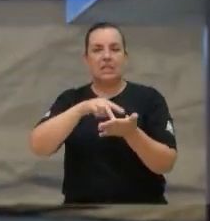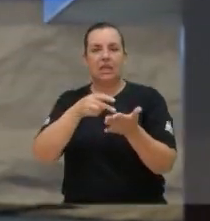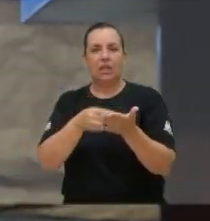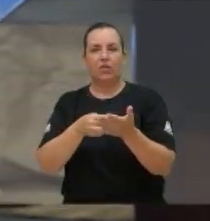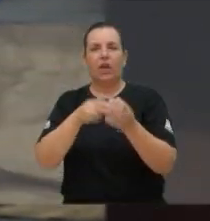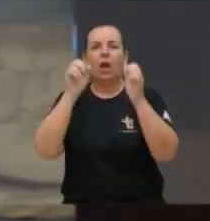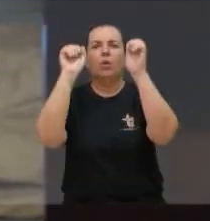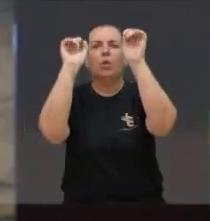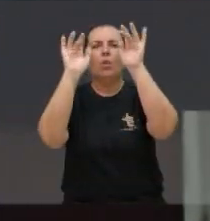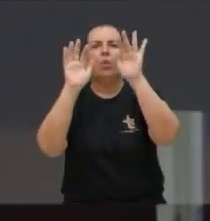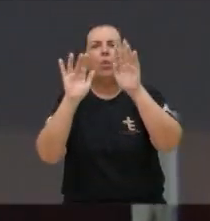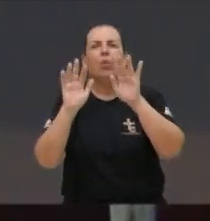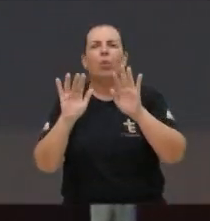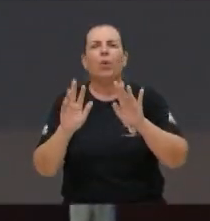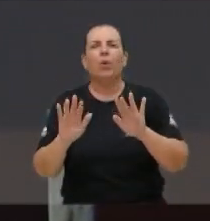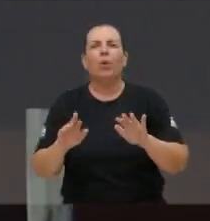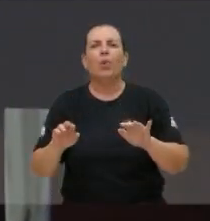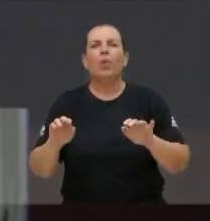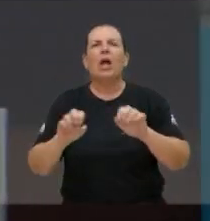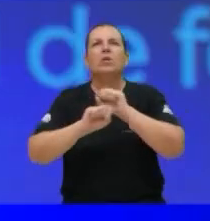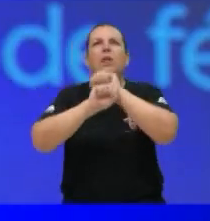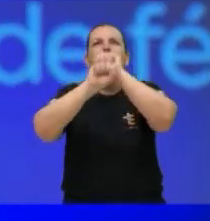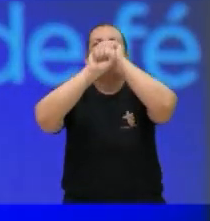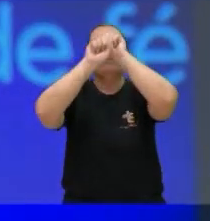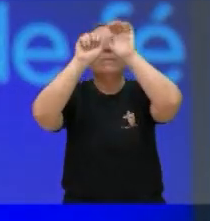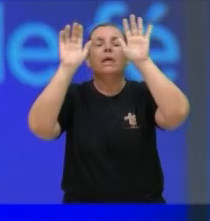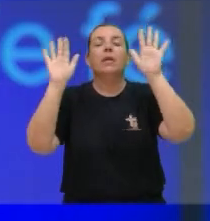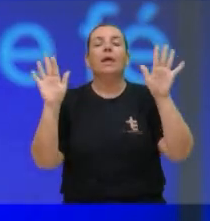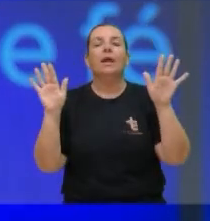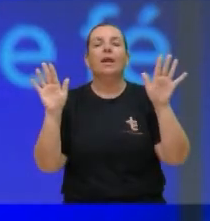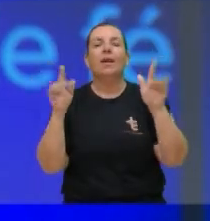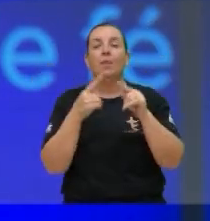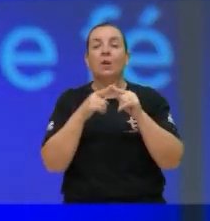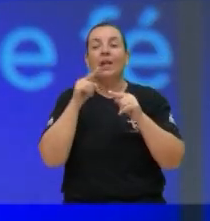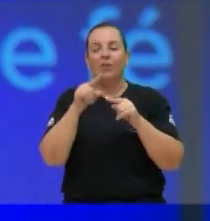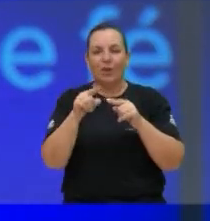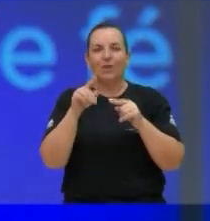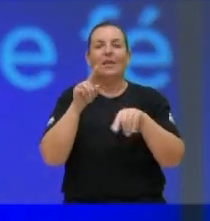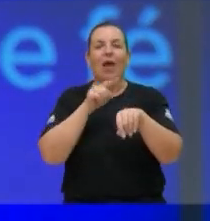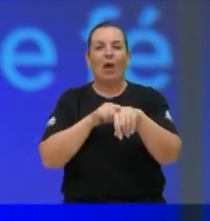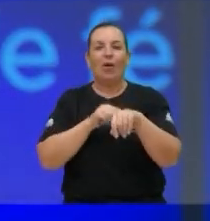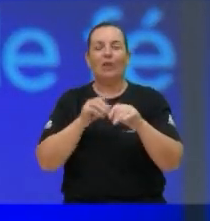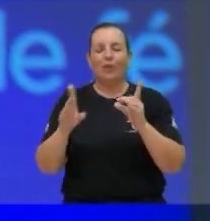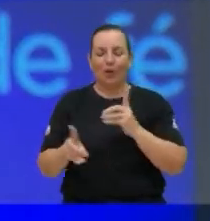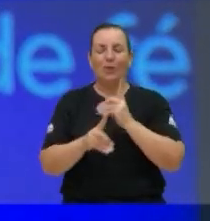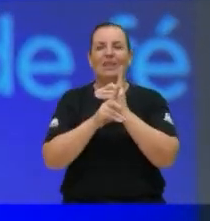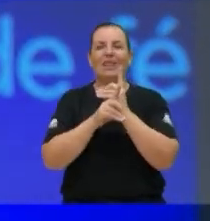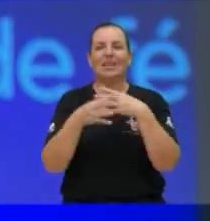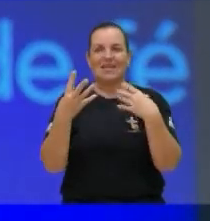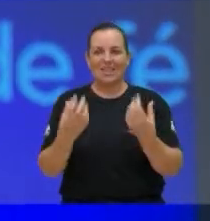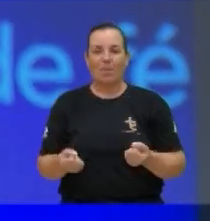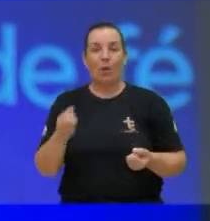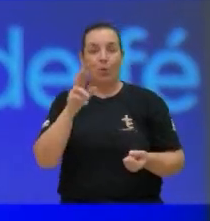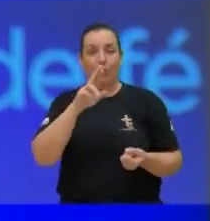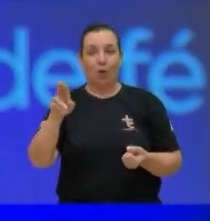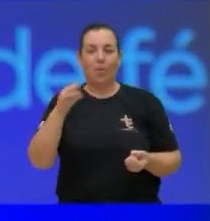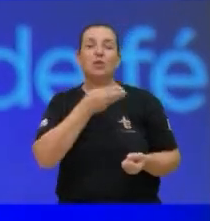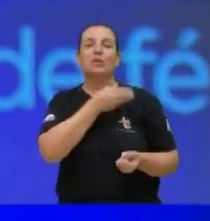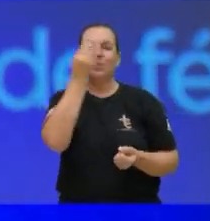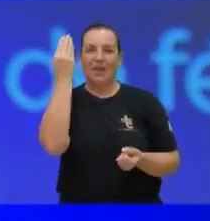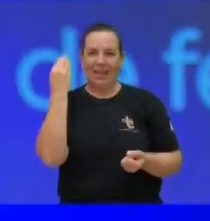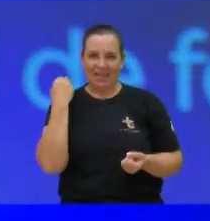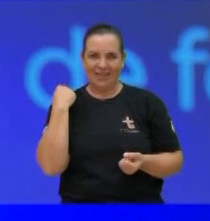orvalho da manhã, porque ali foi encontrada aquela imagem que também recebeu o nome de Nossa Senhora